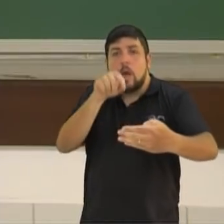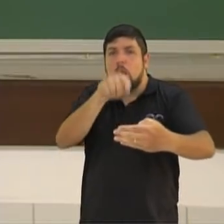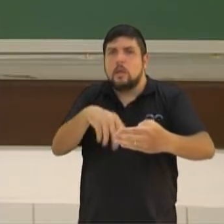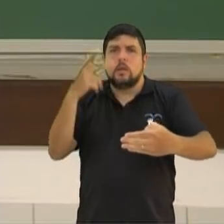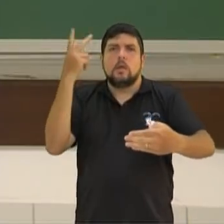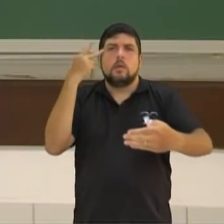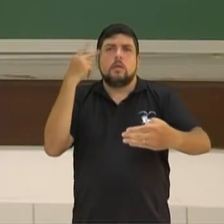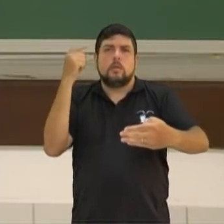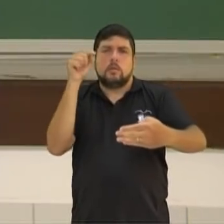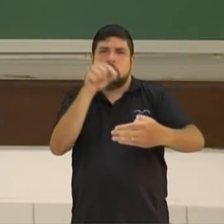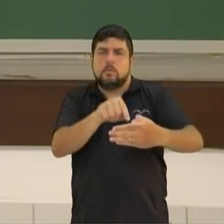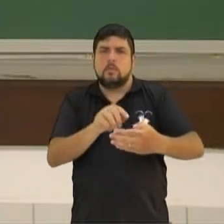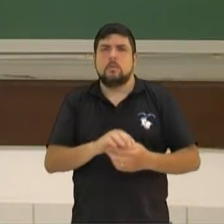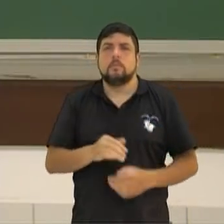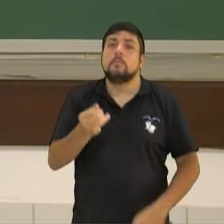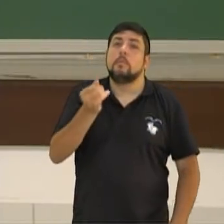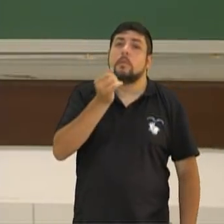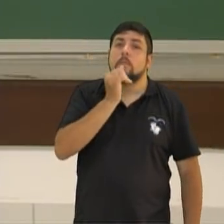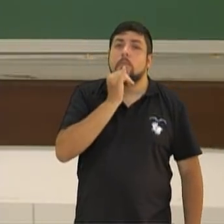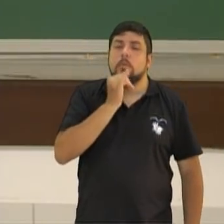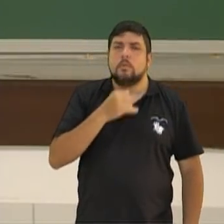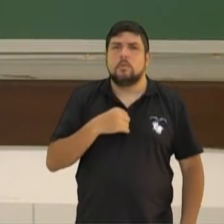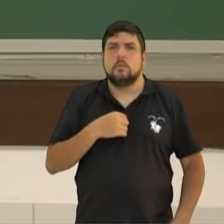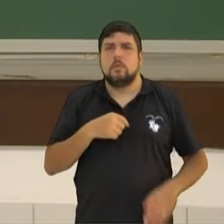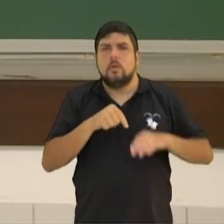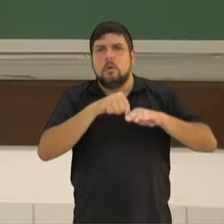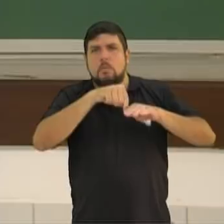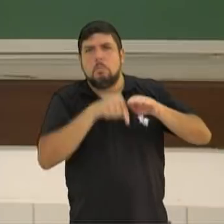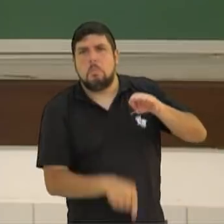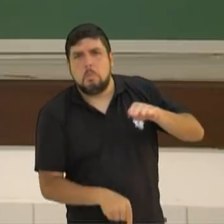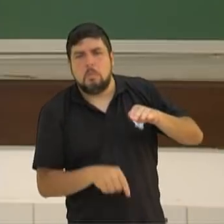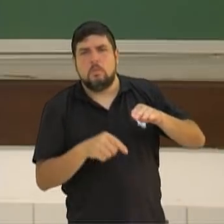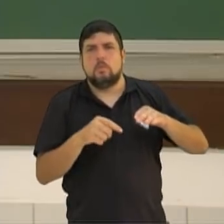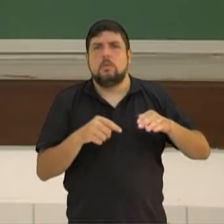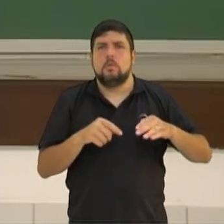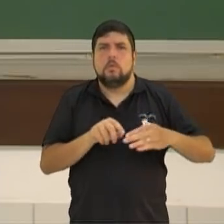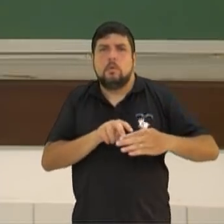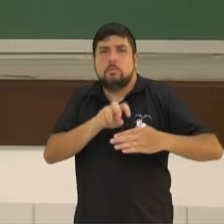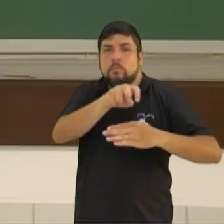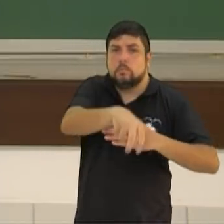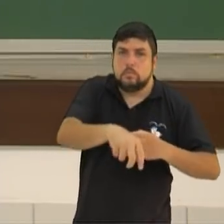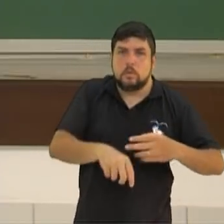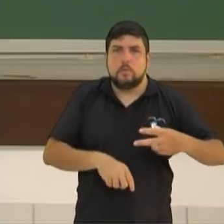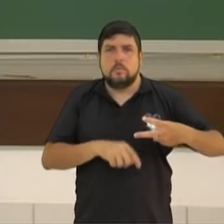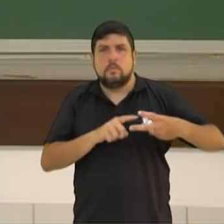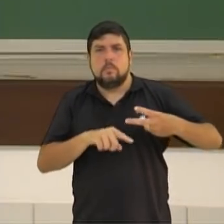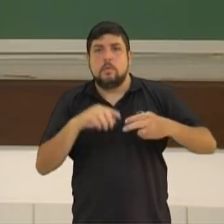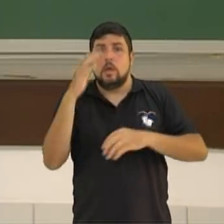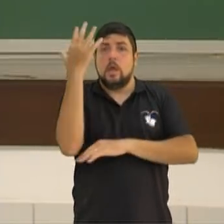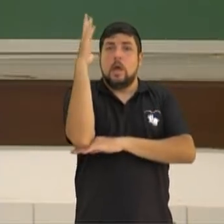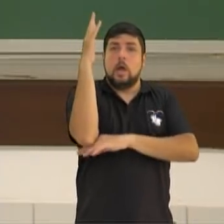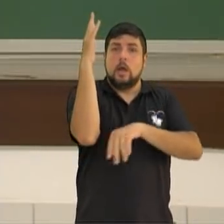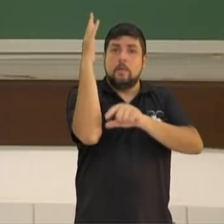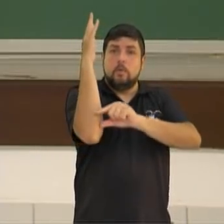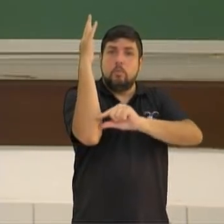naturais da trilha. Por exemplo, buracos, raízes de árvores,